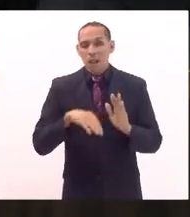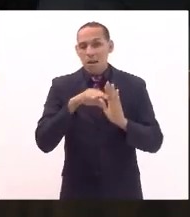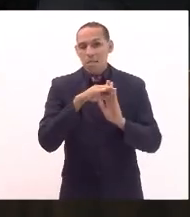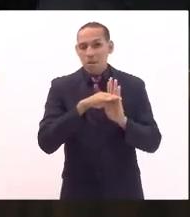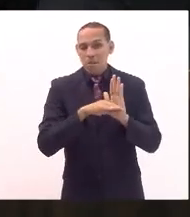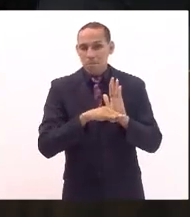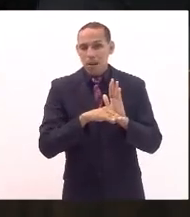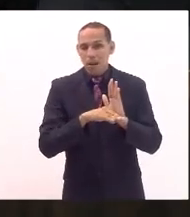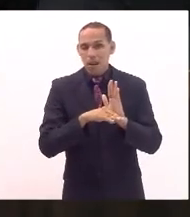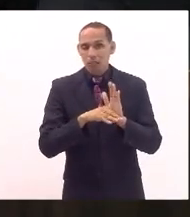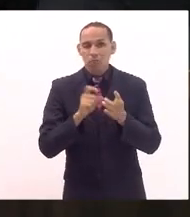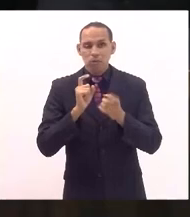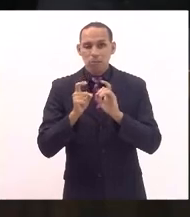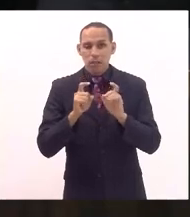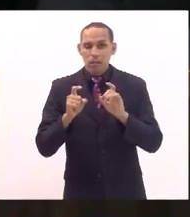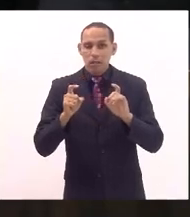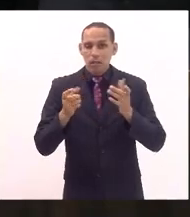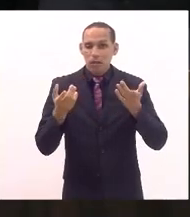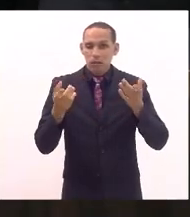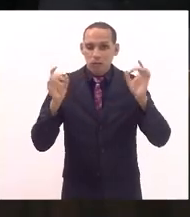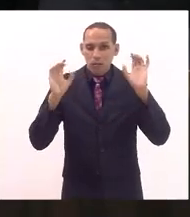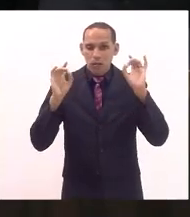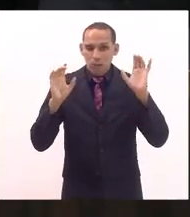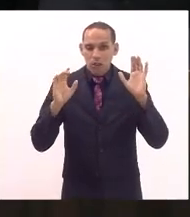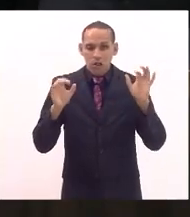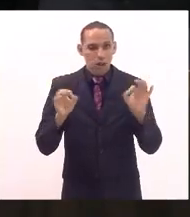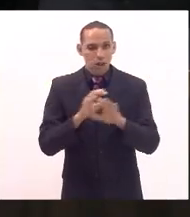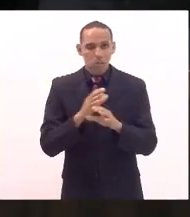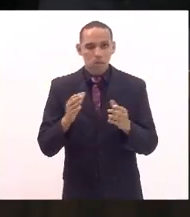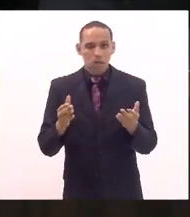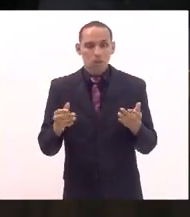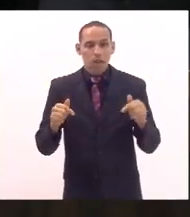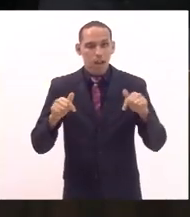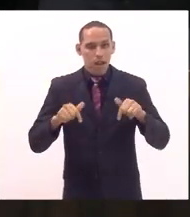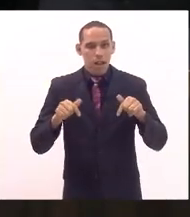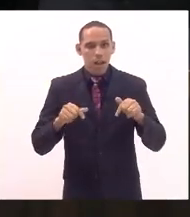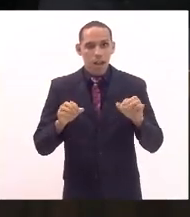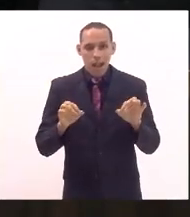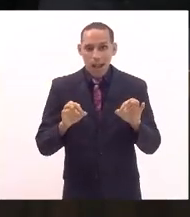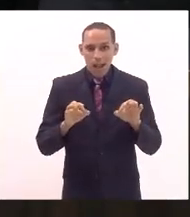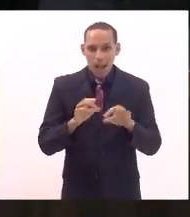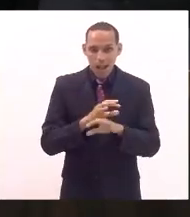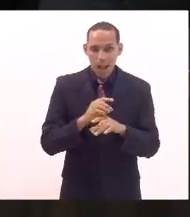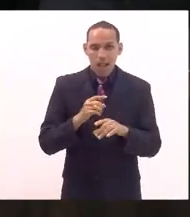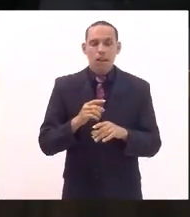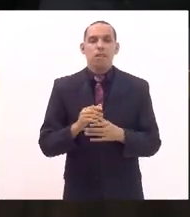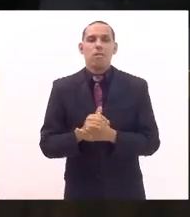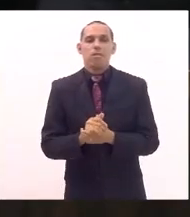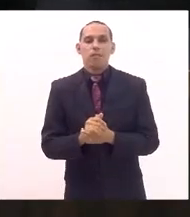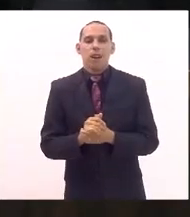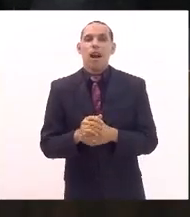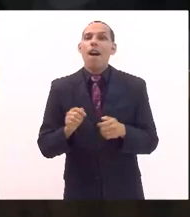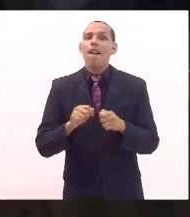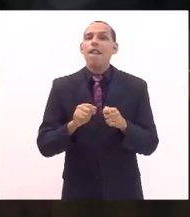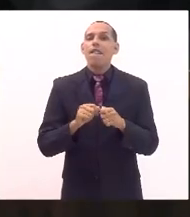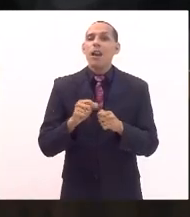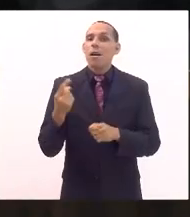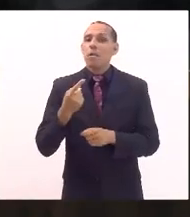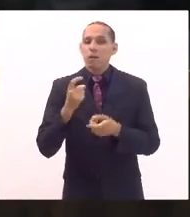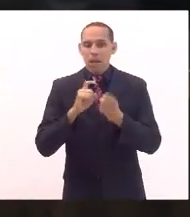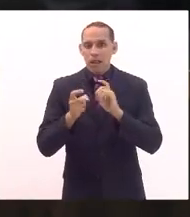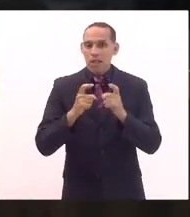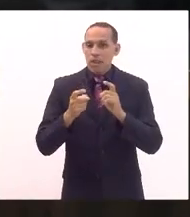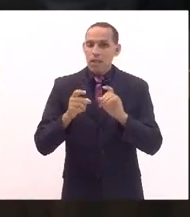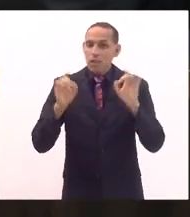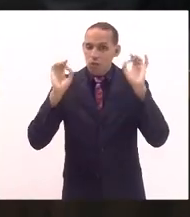pauta da sessão ordinária é acabou tanto é que ela está mudando pela obra aqui nós vamos encerrar lá e vamos fazer a primeira sessão extraordinária Aí sim